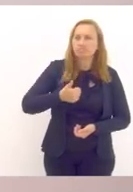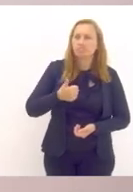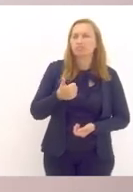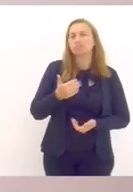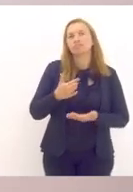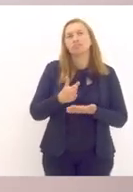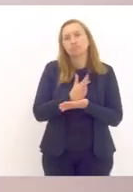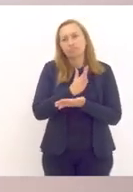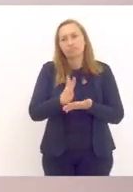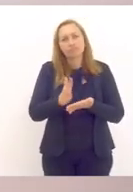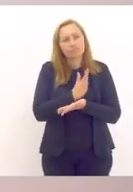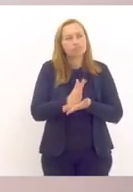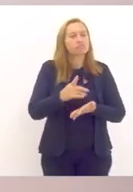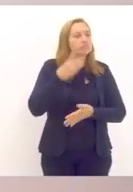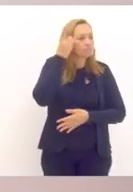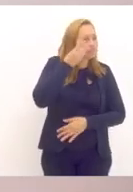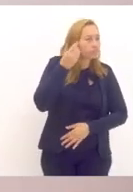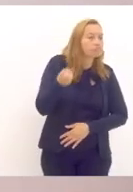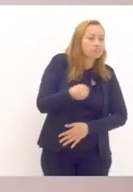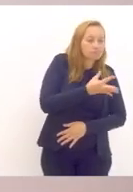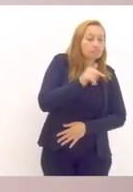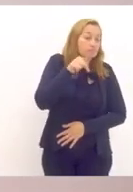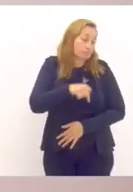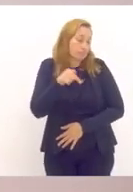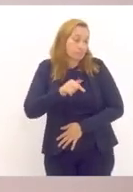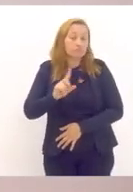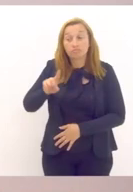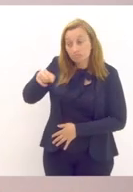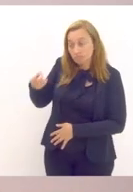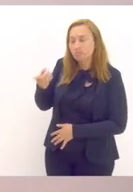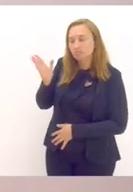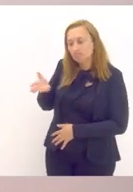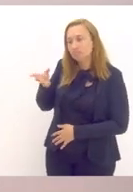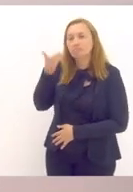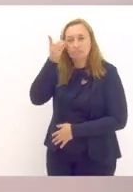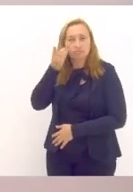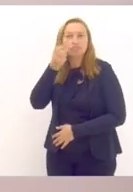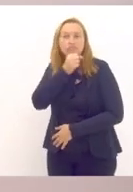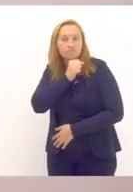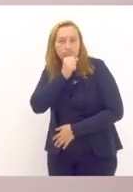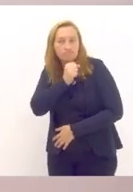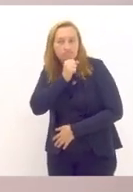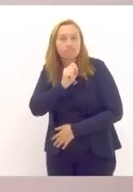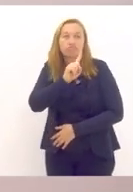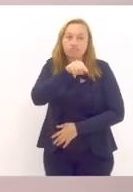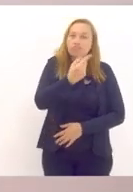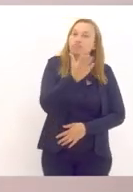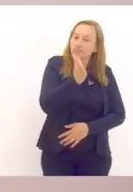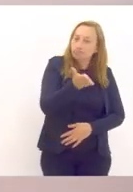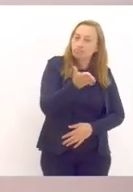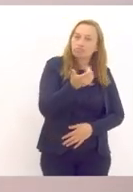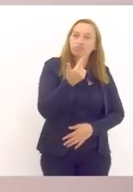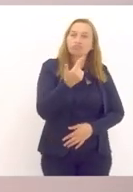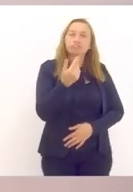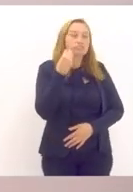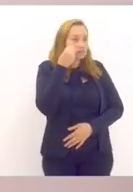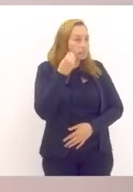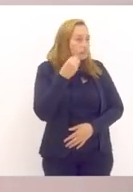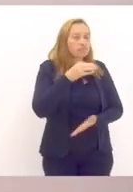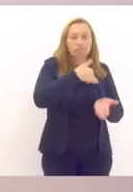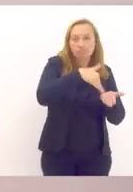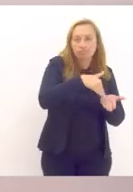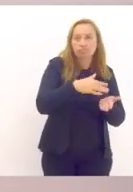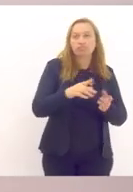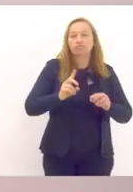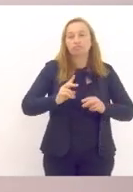vejo que vários deputados que já estão no segundo mandato, ou que já foram secretários de Fazenda, mas é bom a gente aproveitar, que é uma audiência pública, e sempre